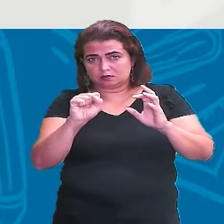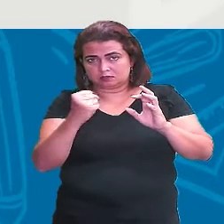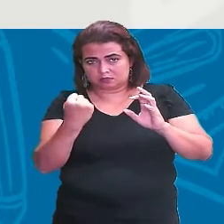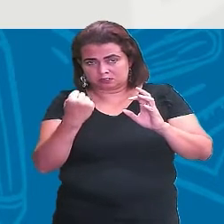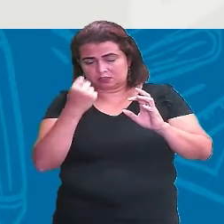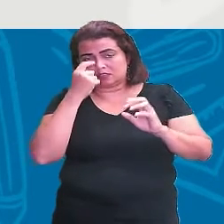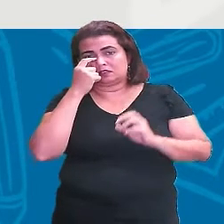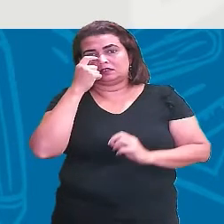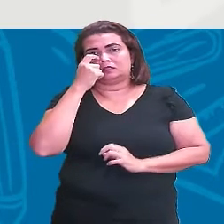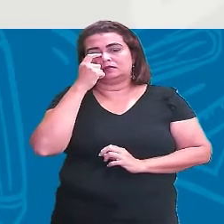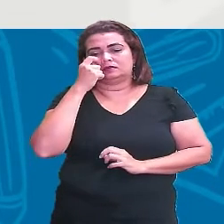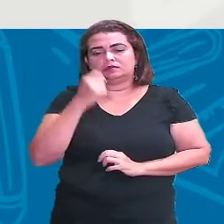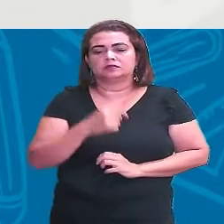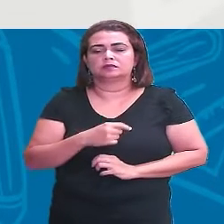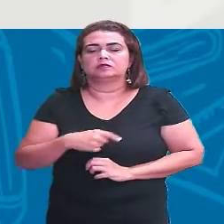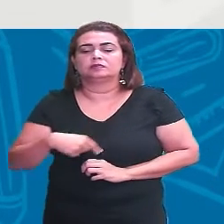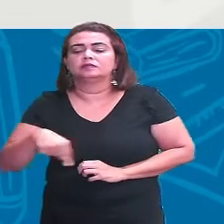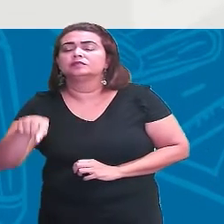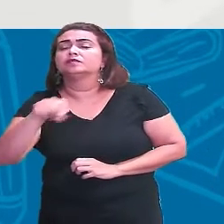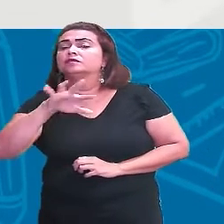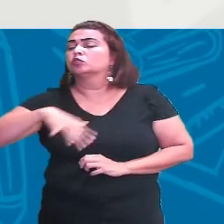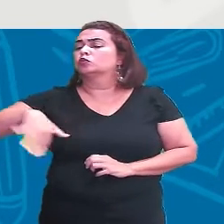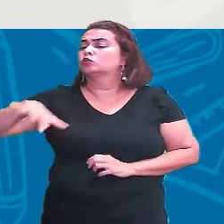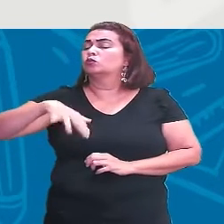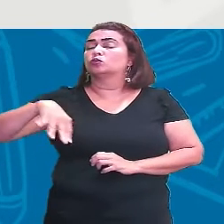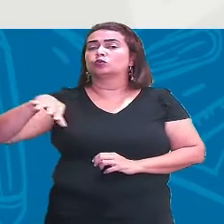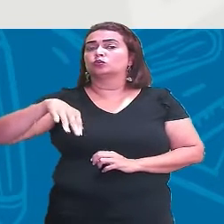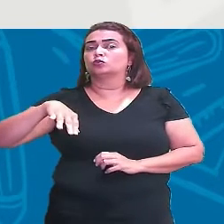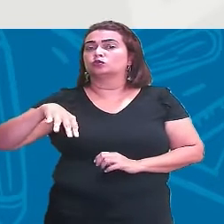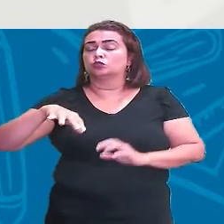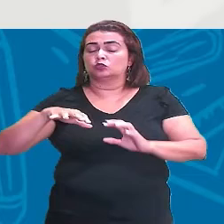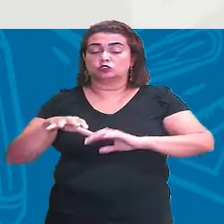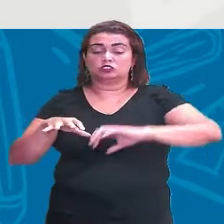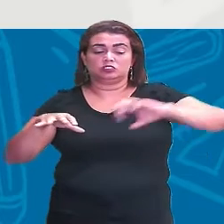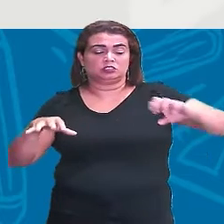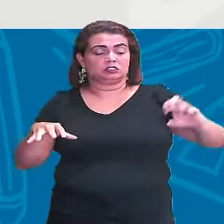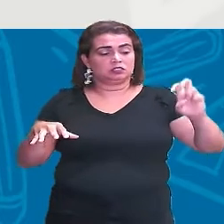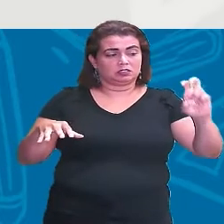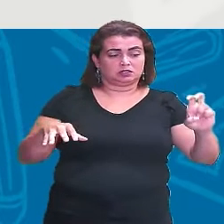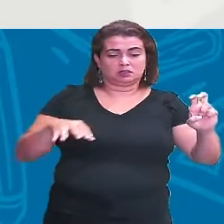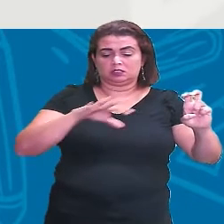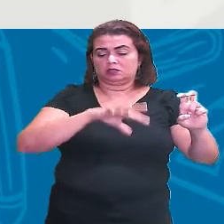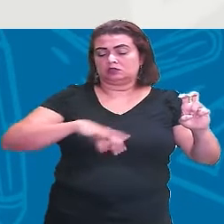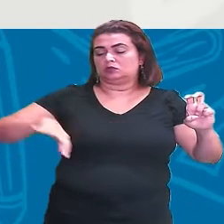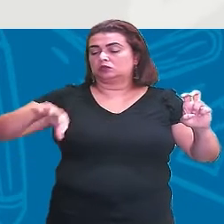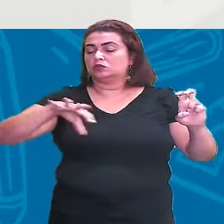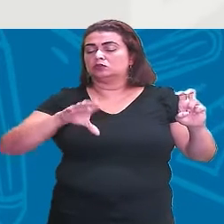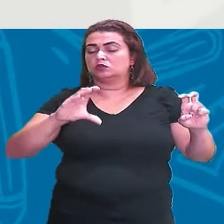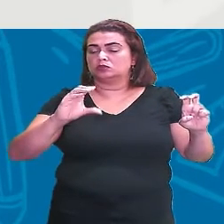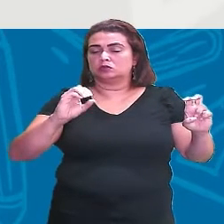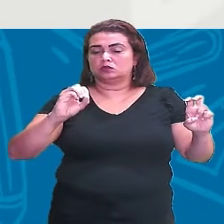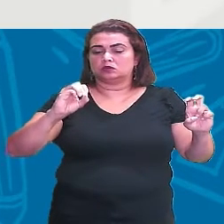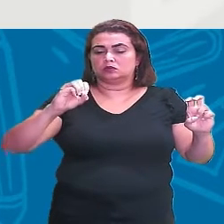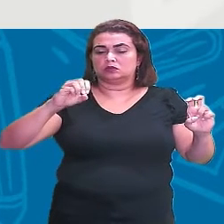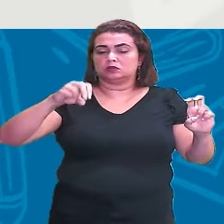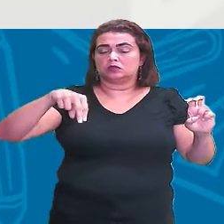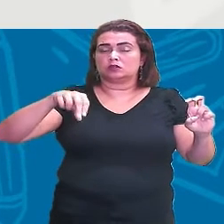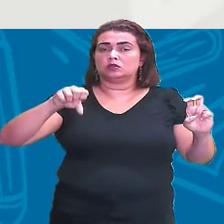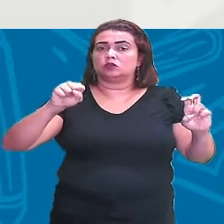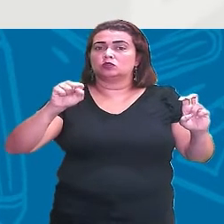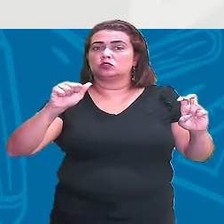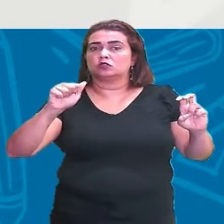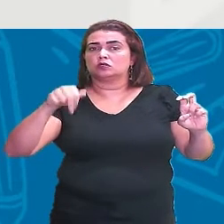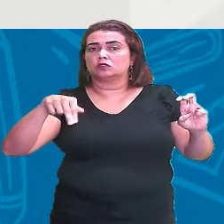certo? E as demais letras são as consoantes, tá? Que seria a letra B, a